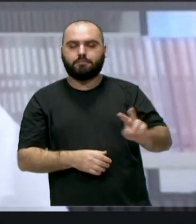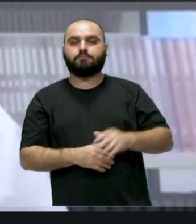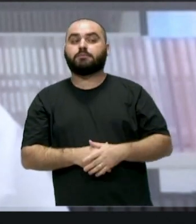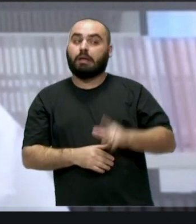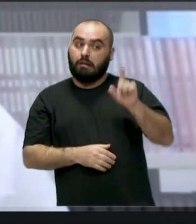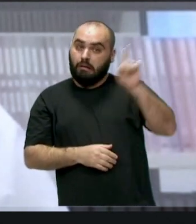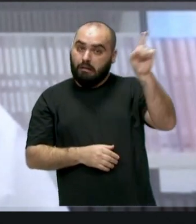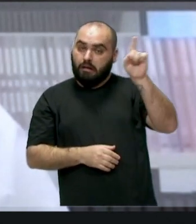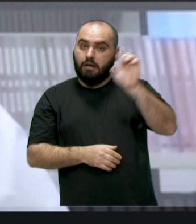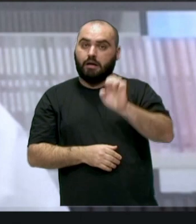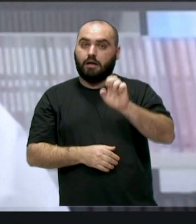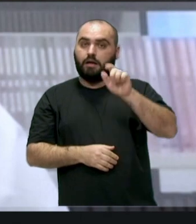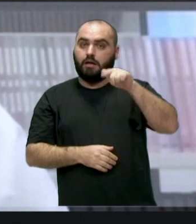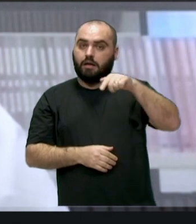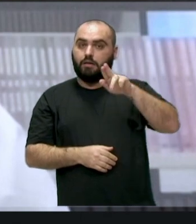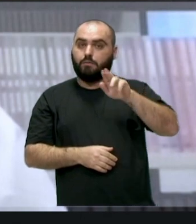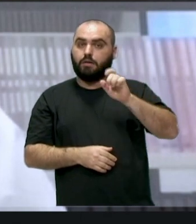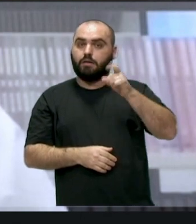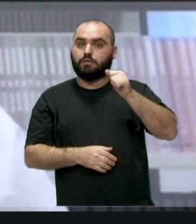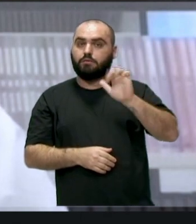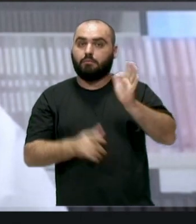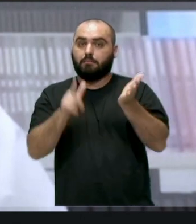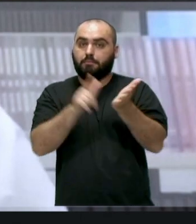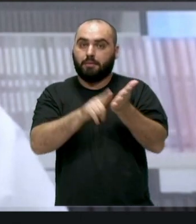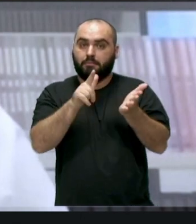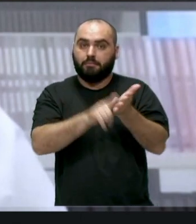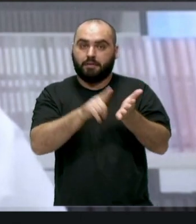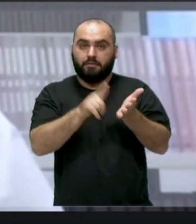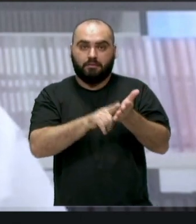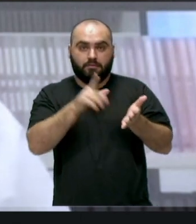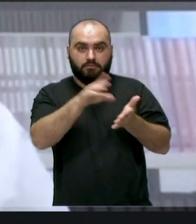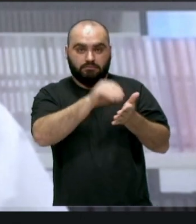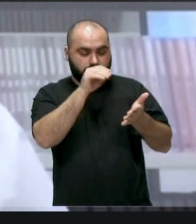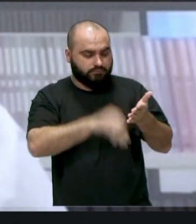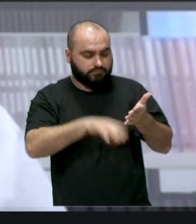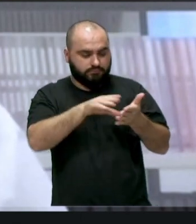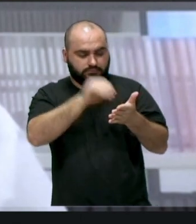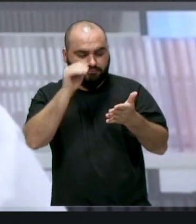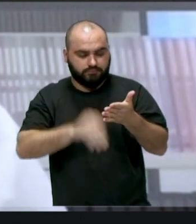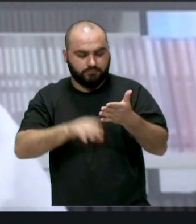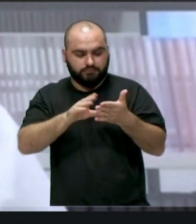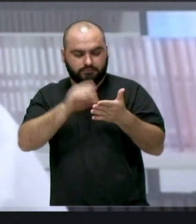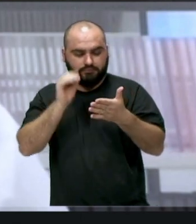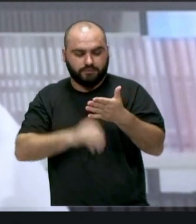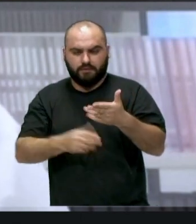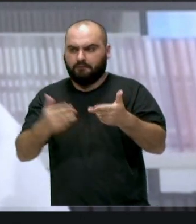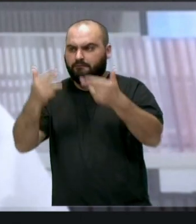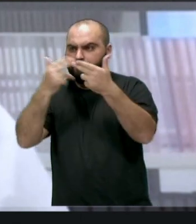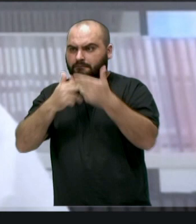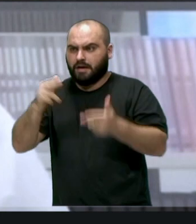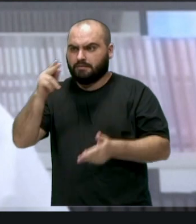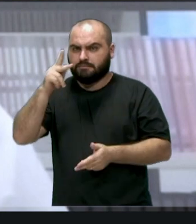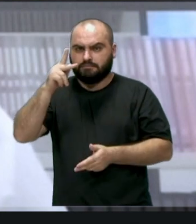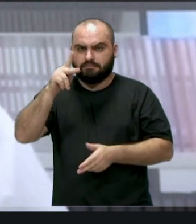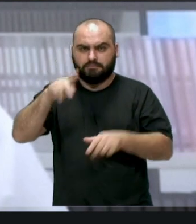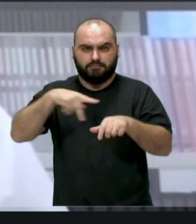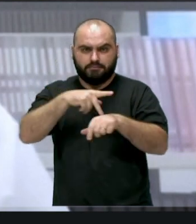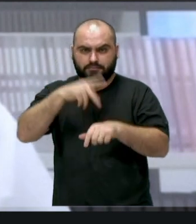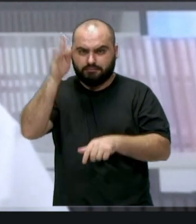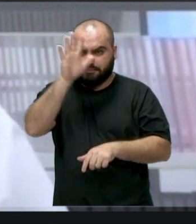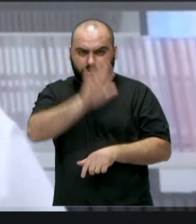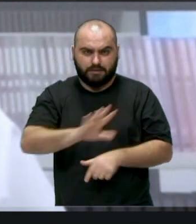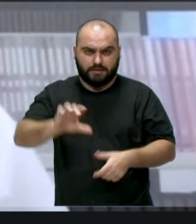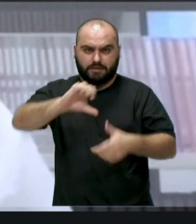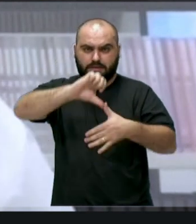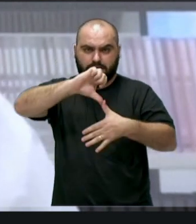Lá ainda a contagem é por papeleta. É assustador o que a gente vê lá e na maioria dos países da América do Sul, por exemplo, em América Latina,